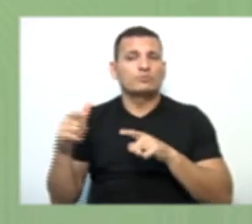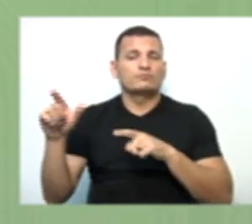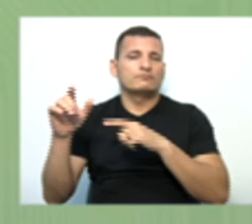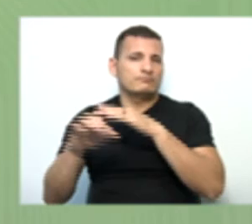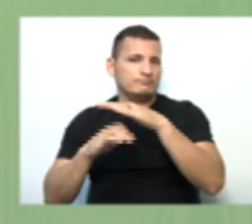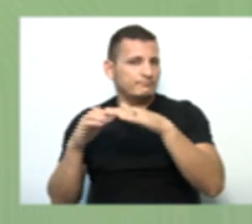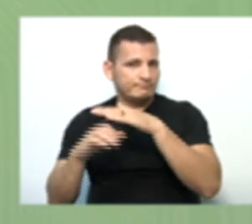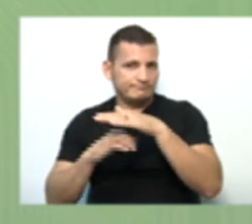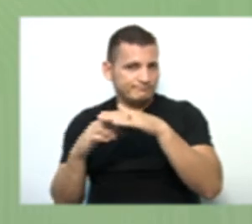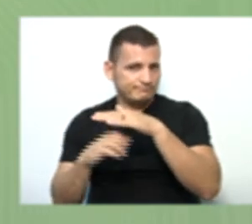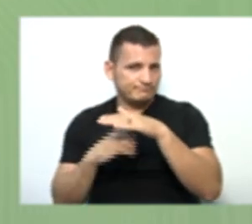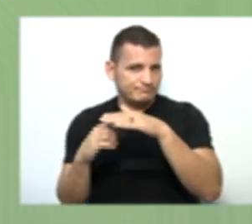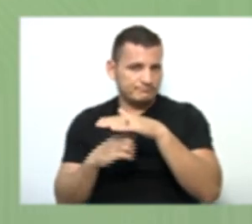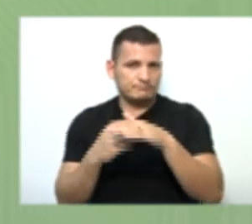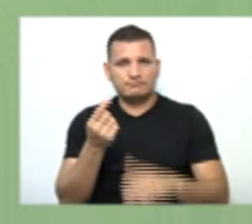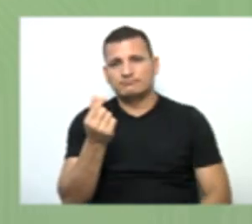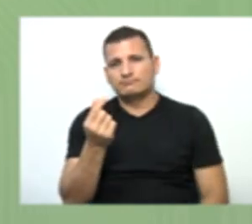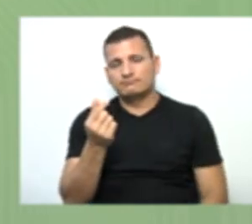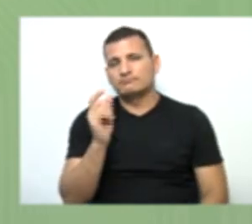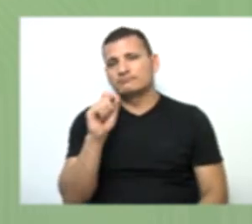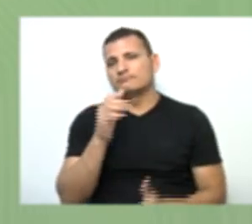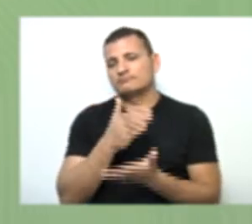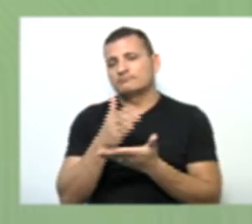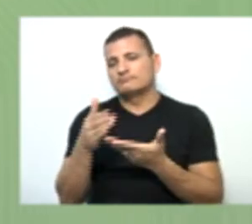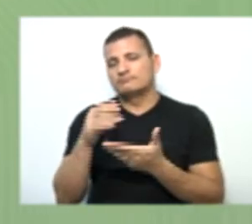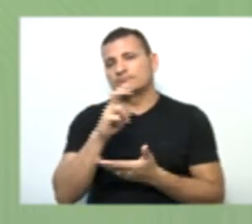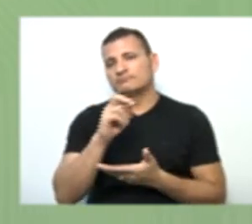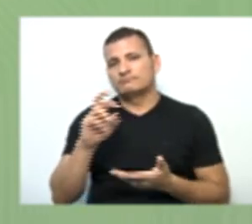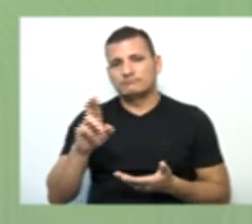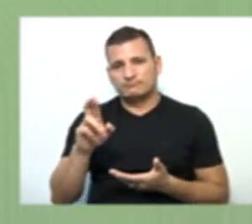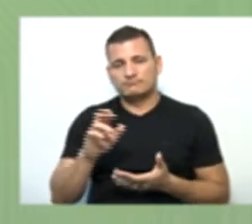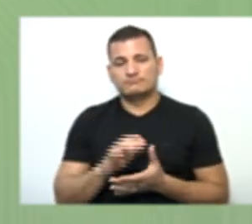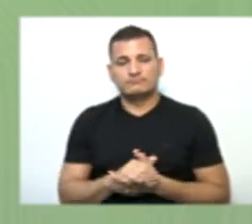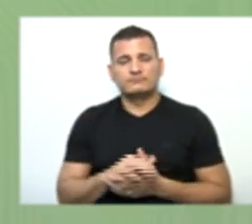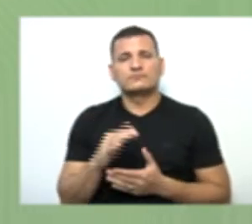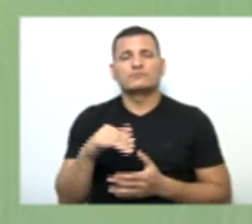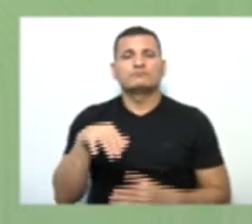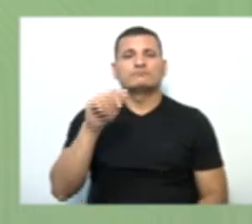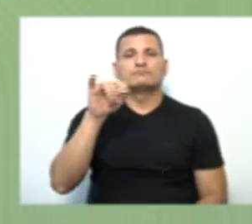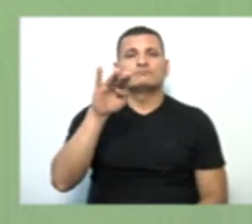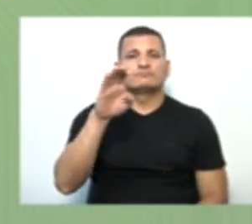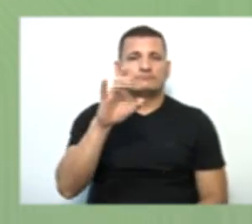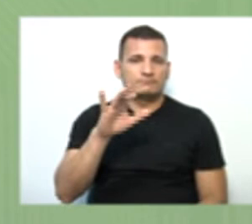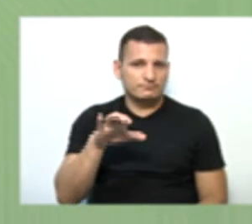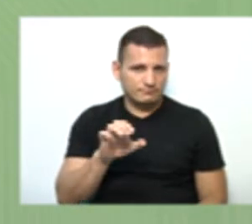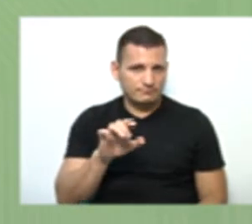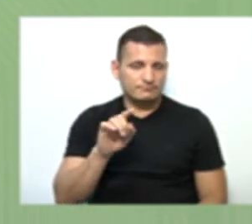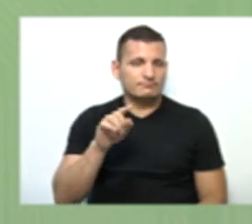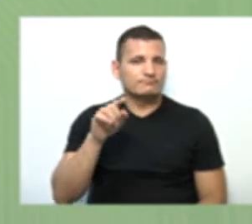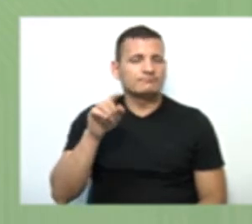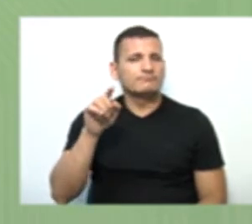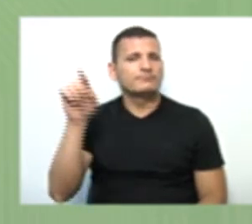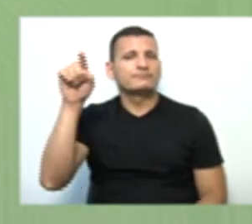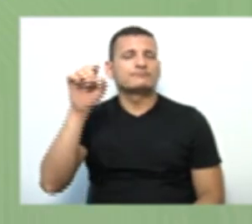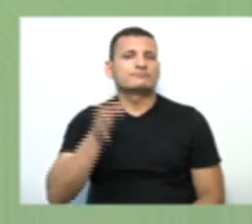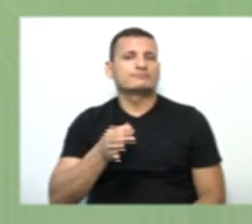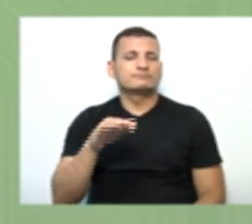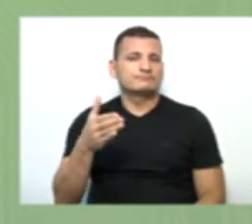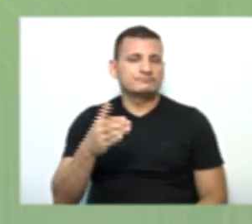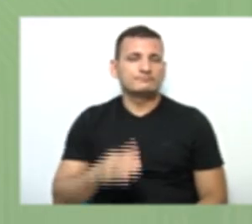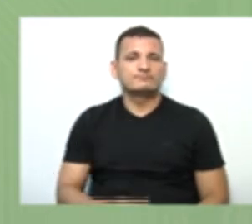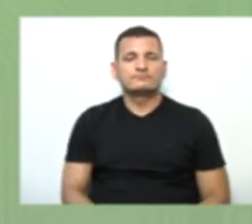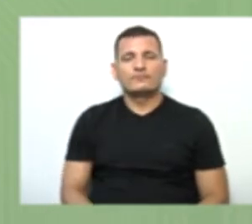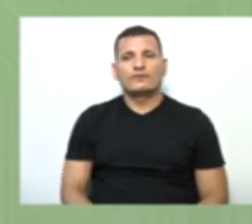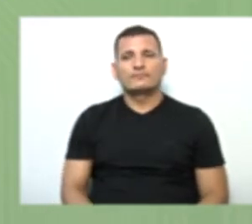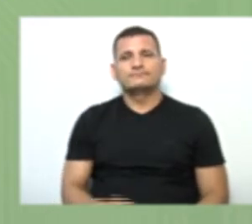terceiros no valor de R$ 500. Então, qual a assertiva é correta? Os alunos participaram aí, professor Aloir? Participaram, tem